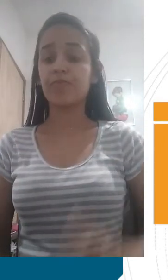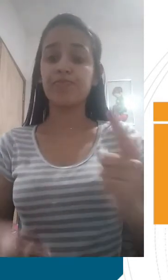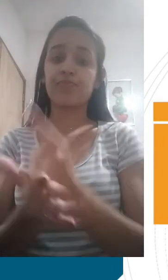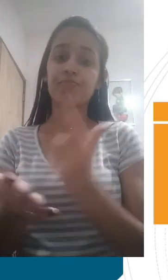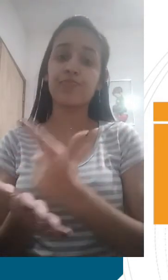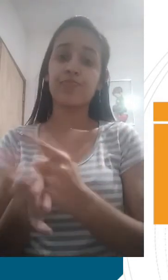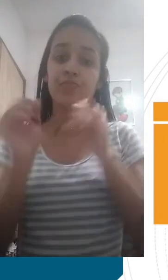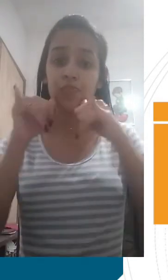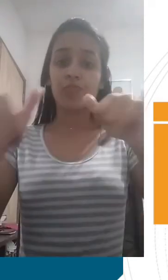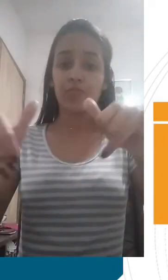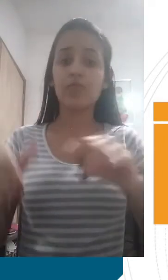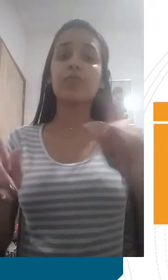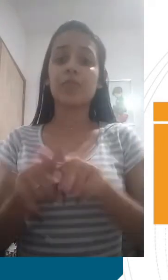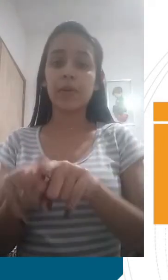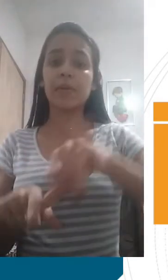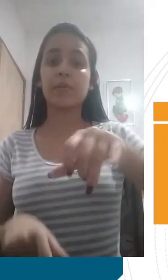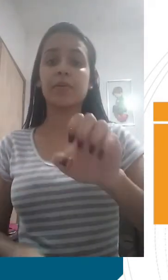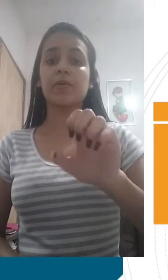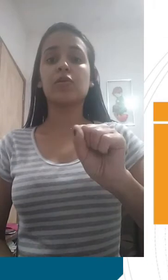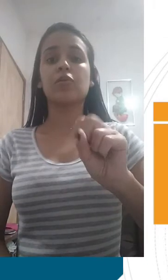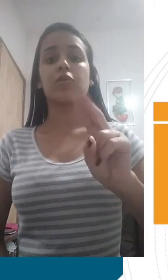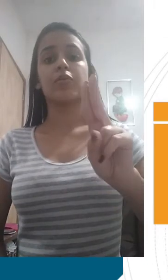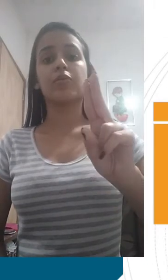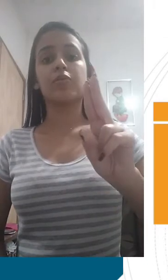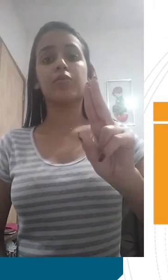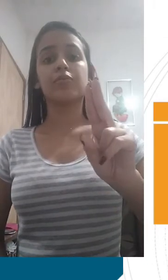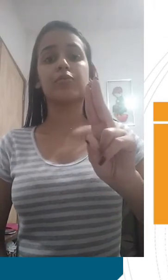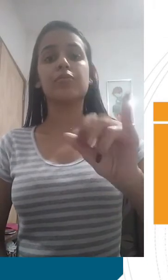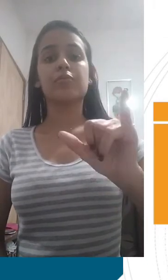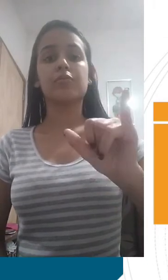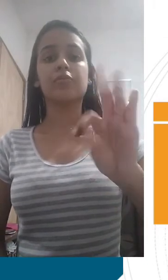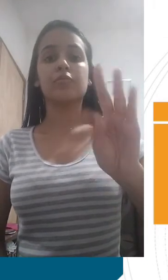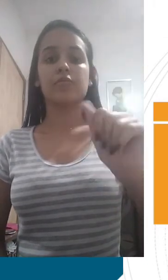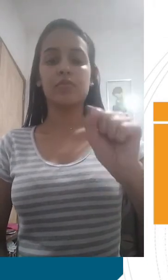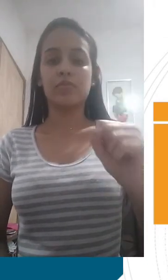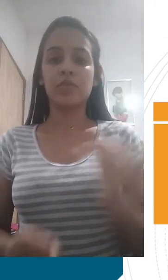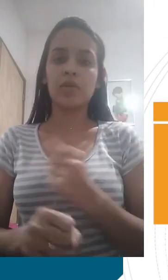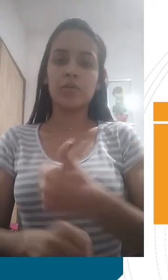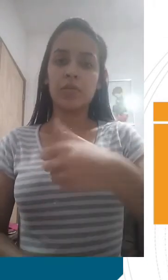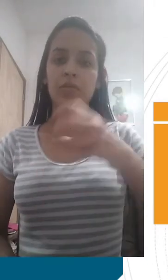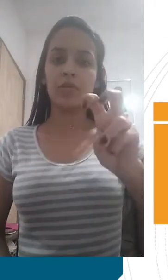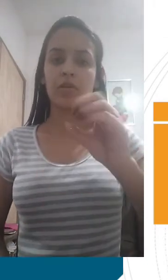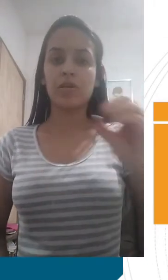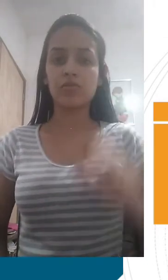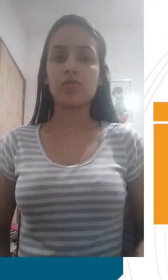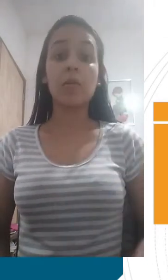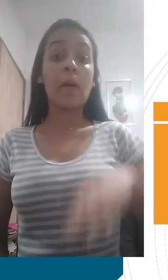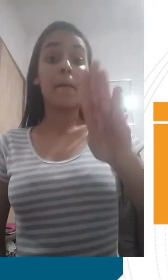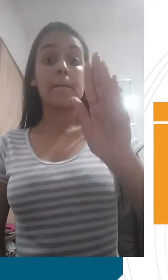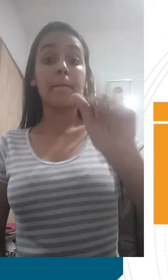Literatura Informativa, Literatura dos Jesuítas, 1500. Seiscentismo ou